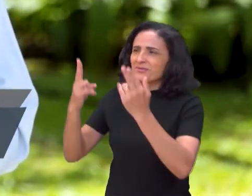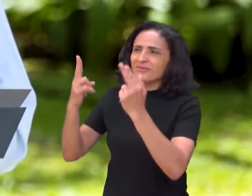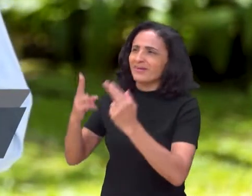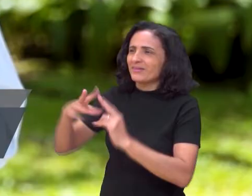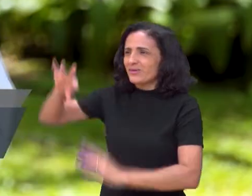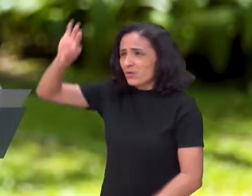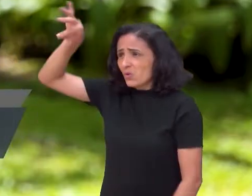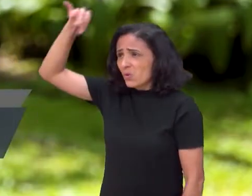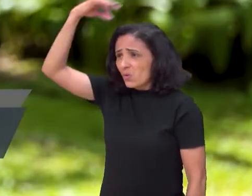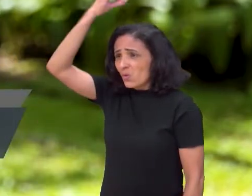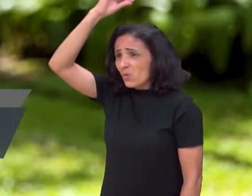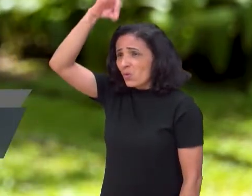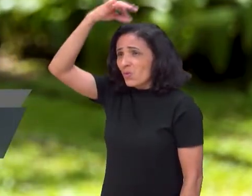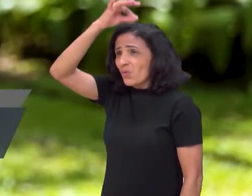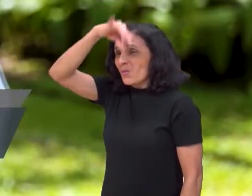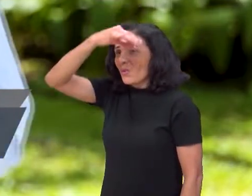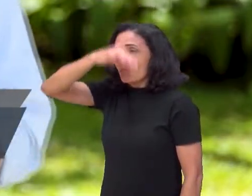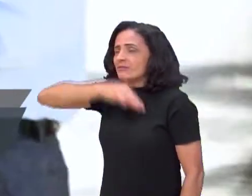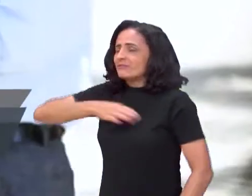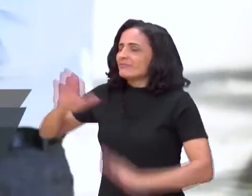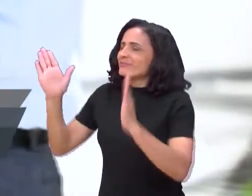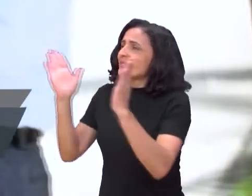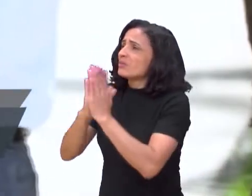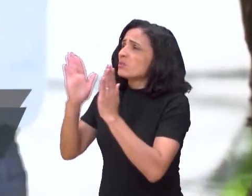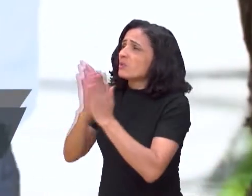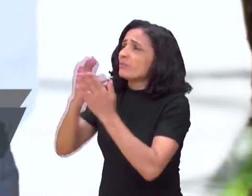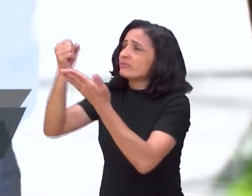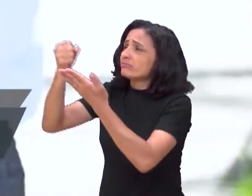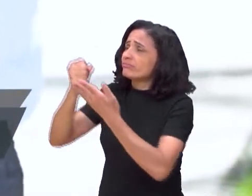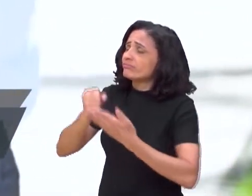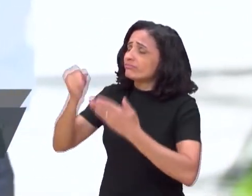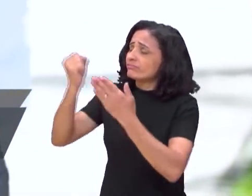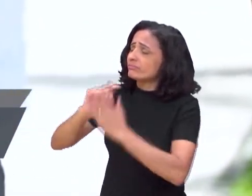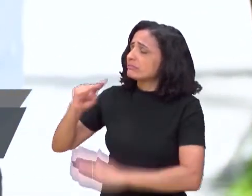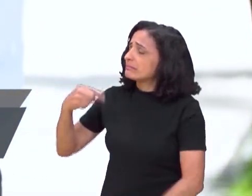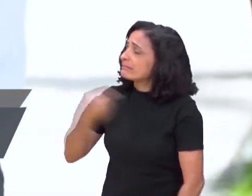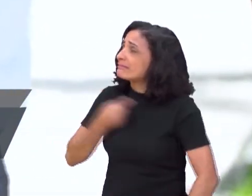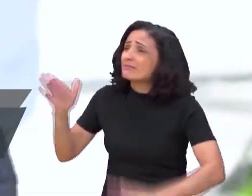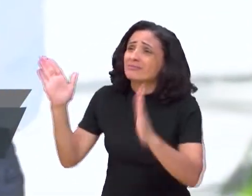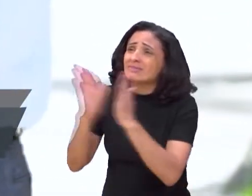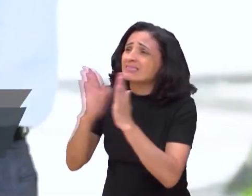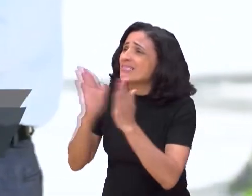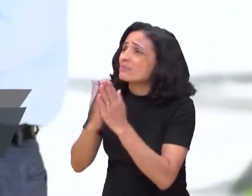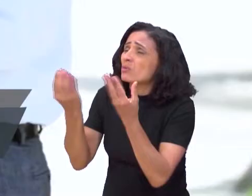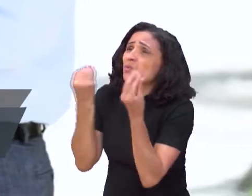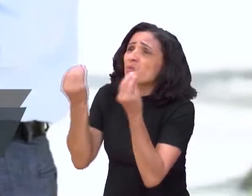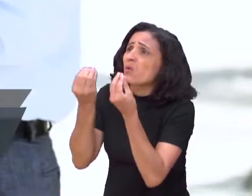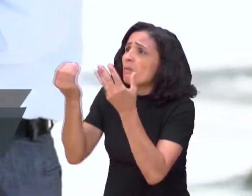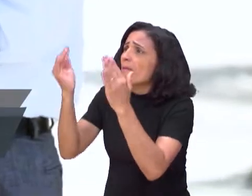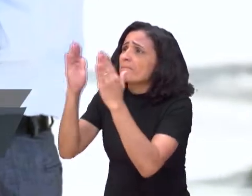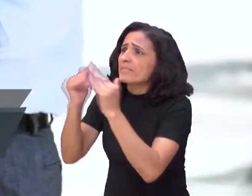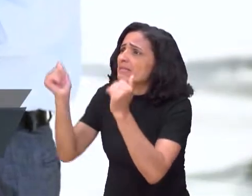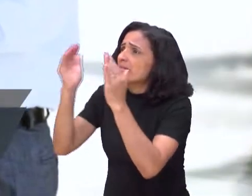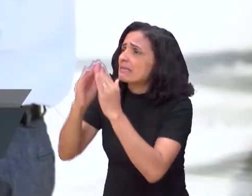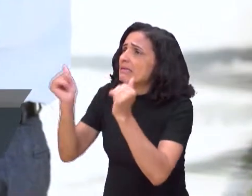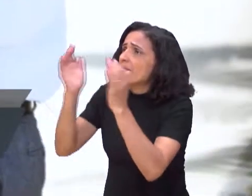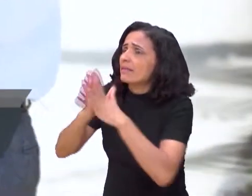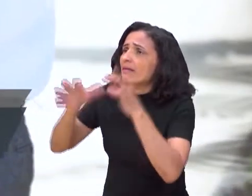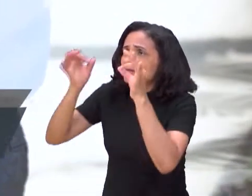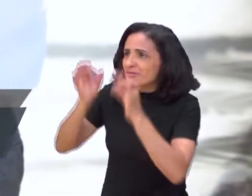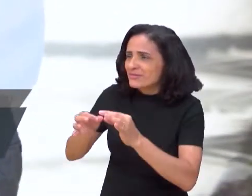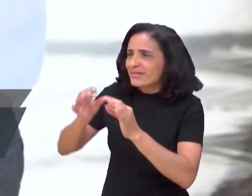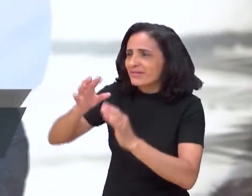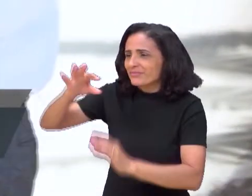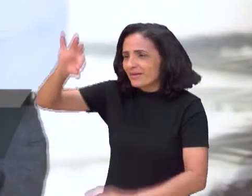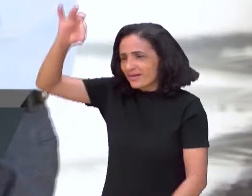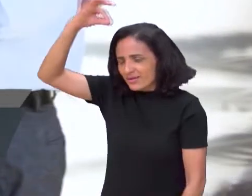também o Espírito ajuda as nossas fraquezas, porque não sabemos o que havemos de pedir como convém, mas o mesmo